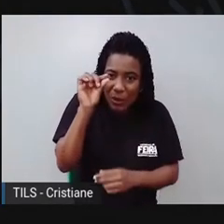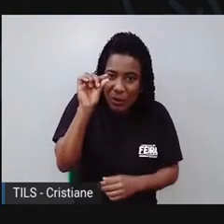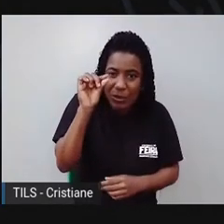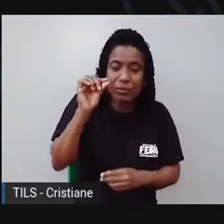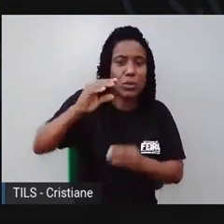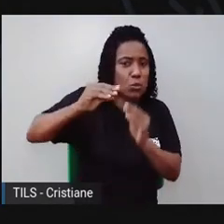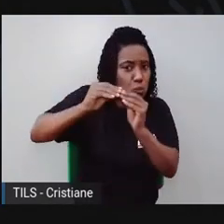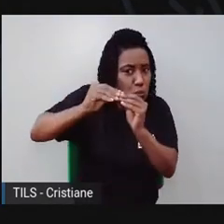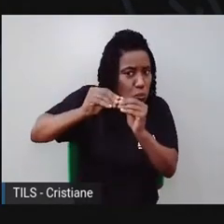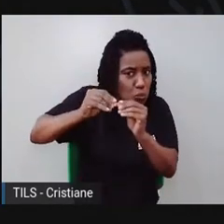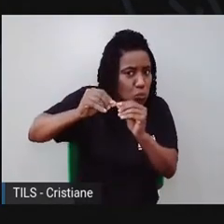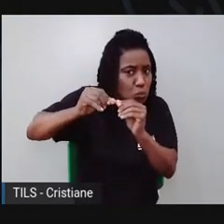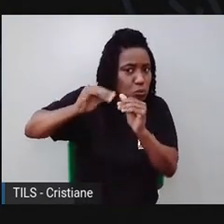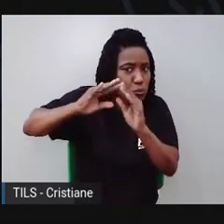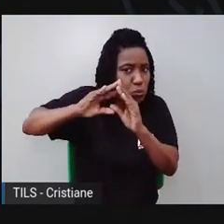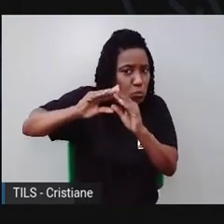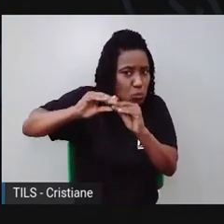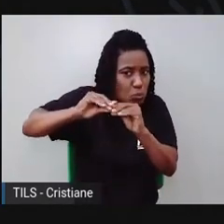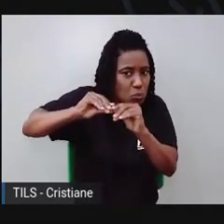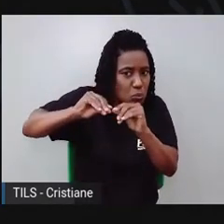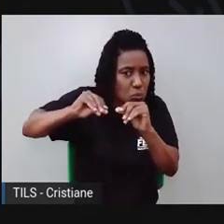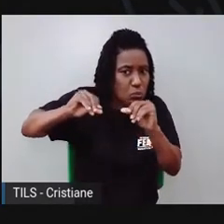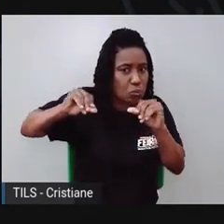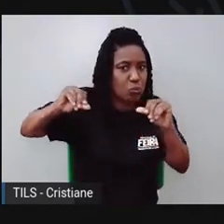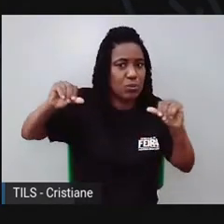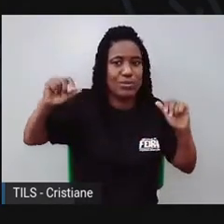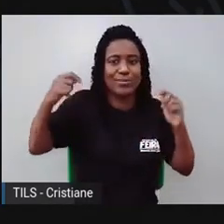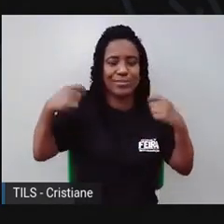que ir desfazendo, viu?